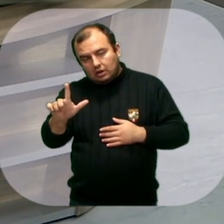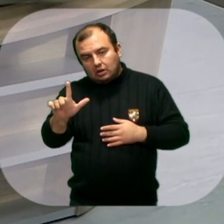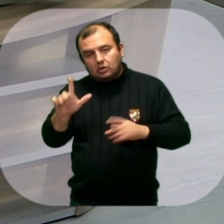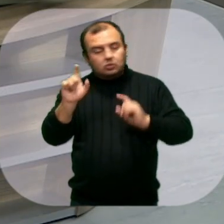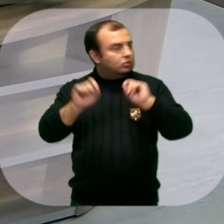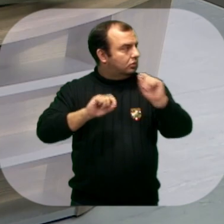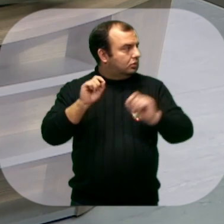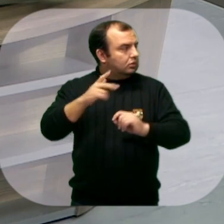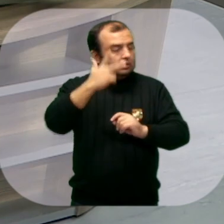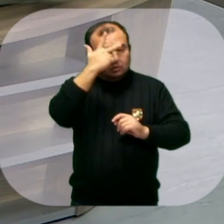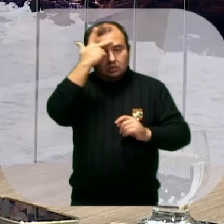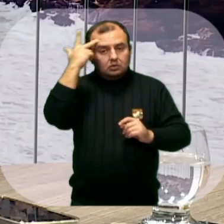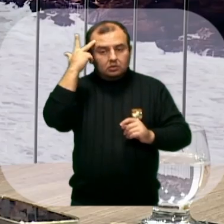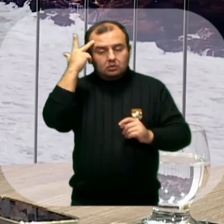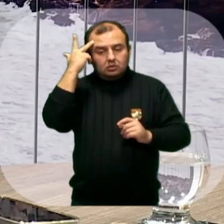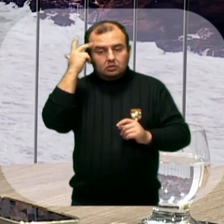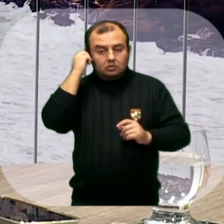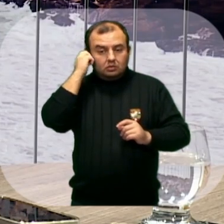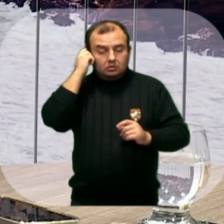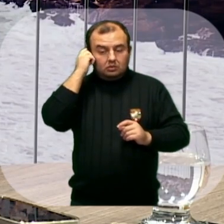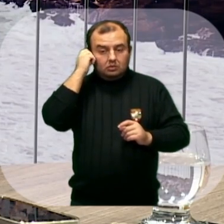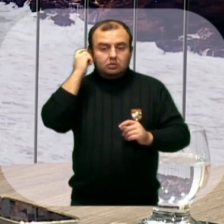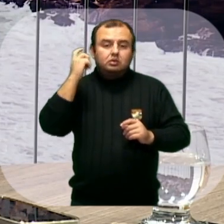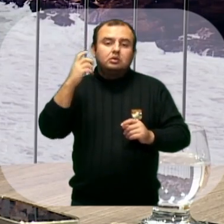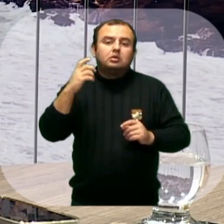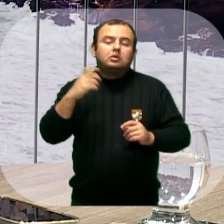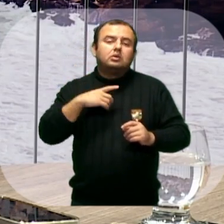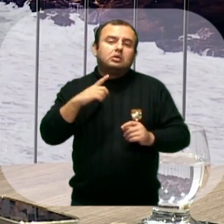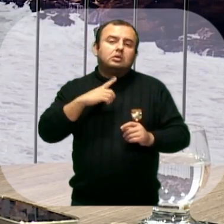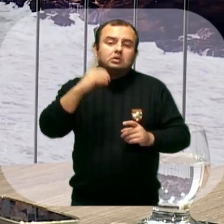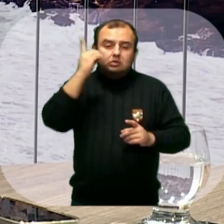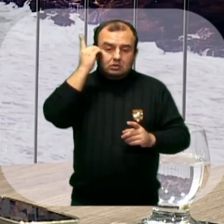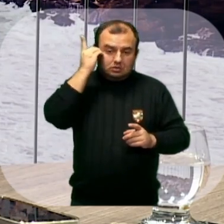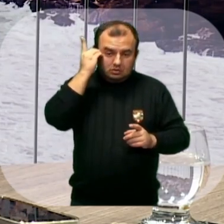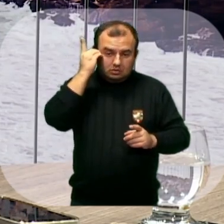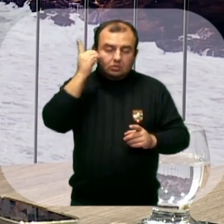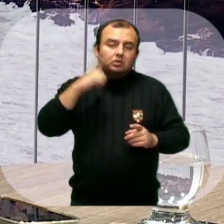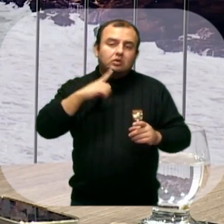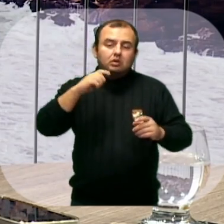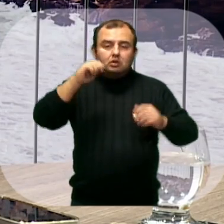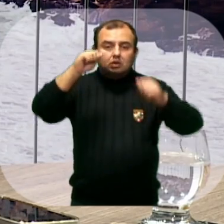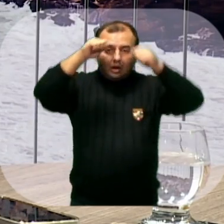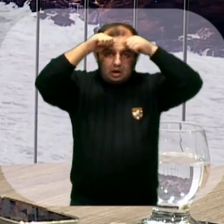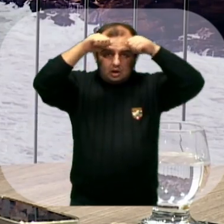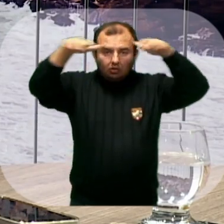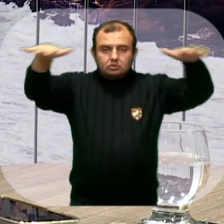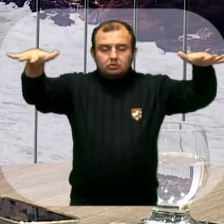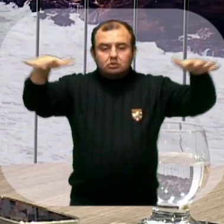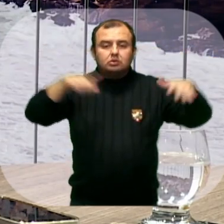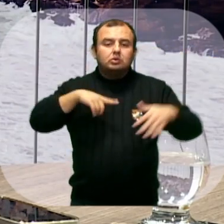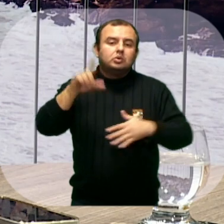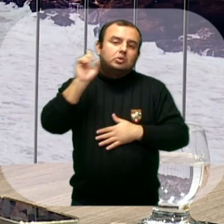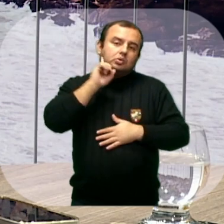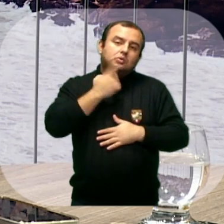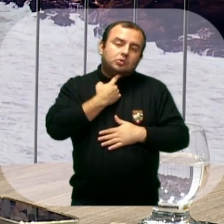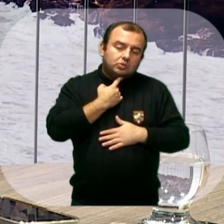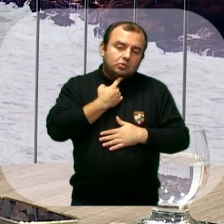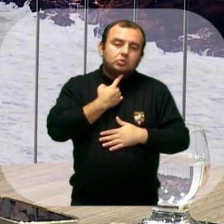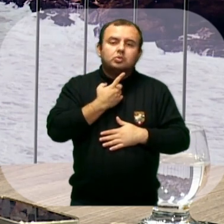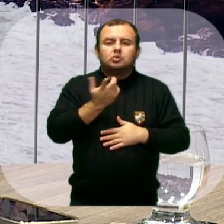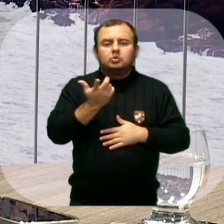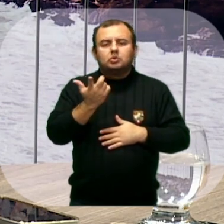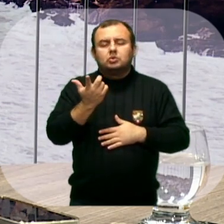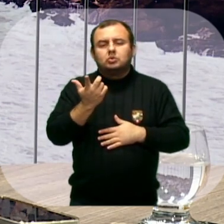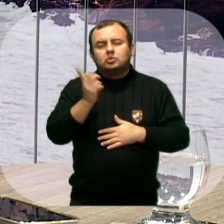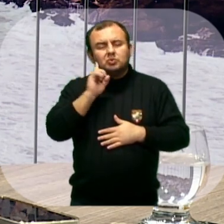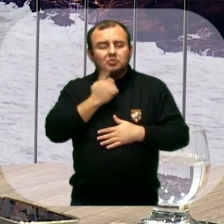Para aquelas pessoas que ou têm síndrome de Down, ou têm autismo, ou surdez, são